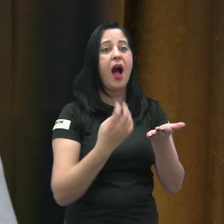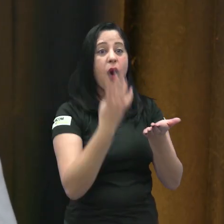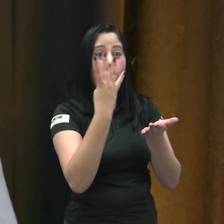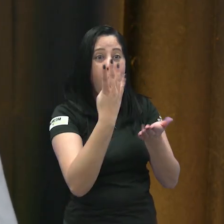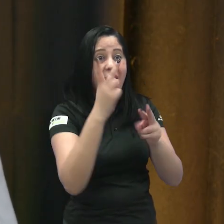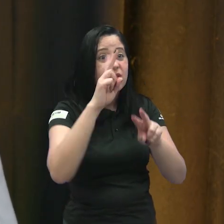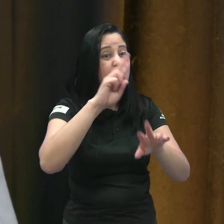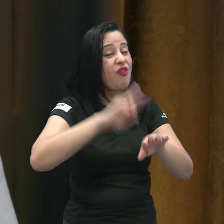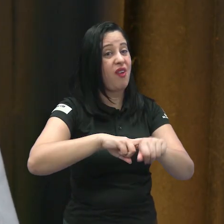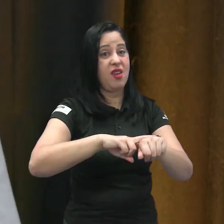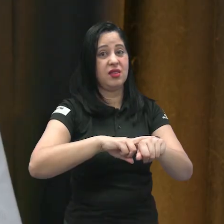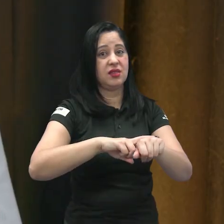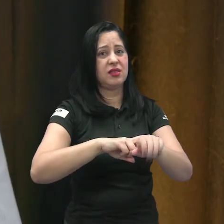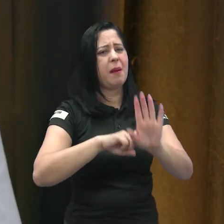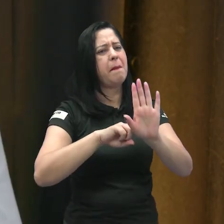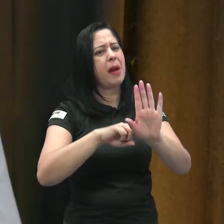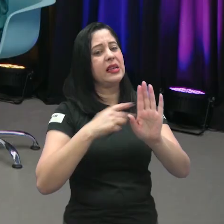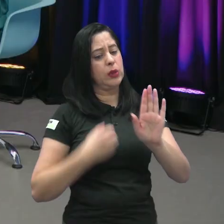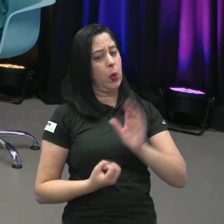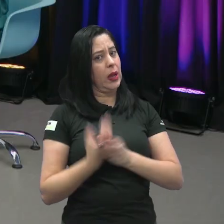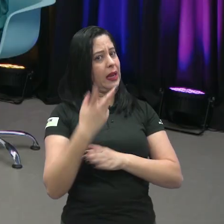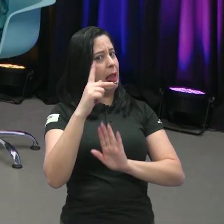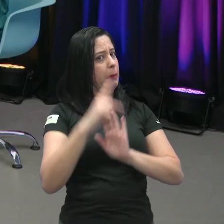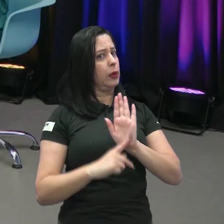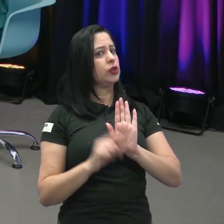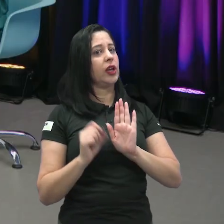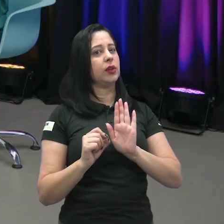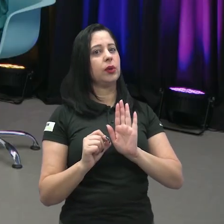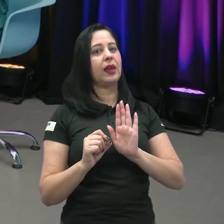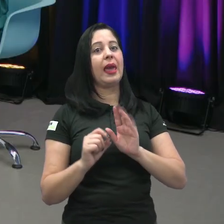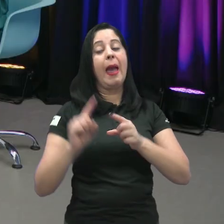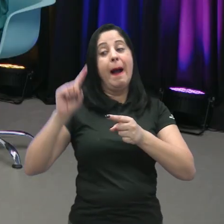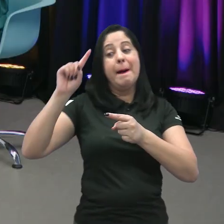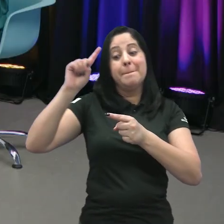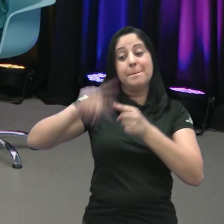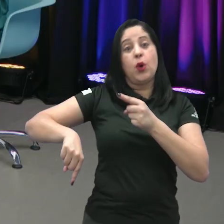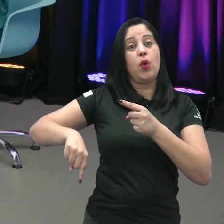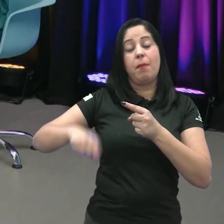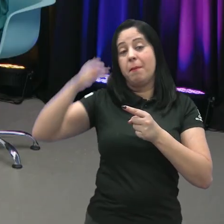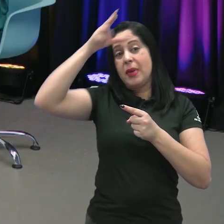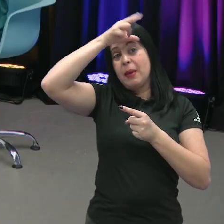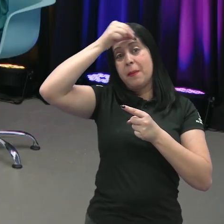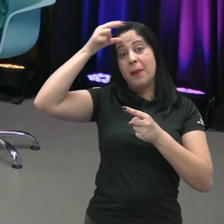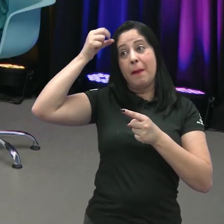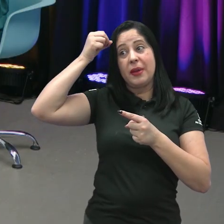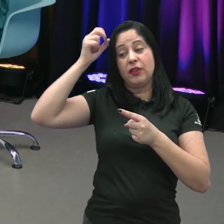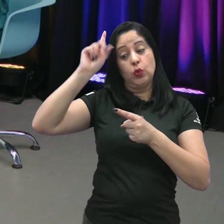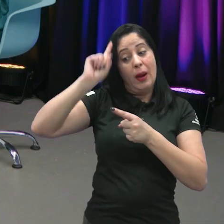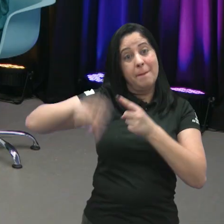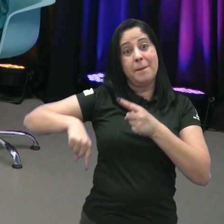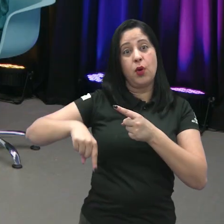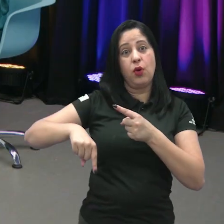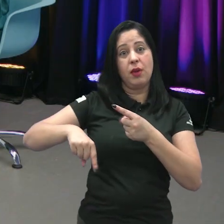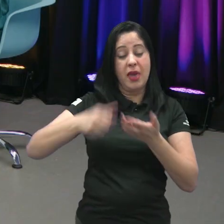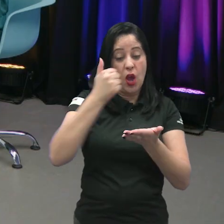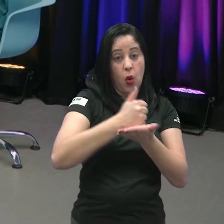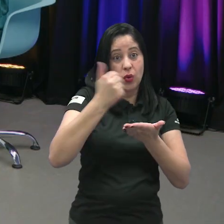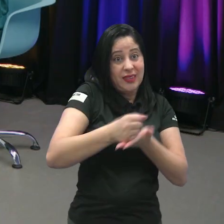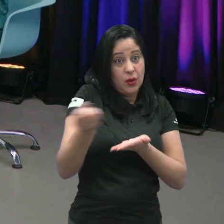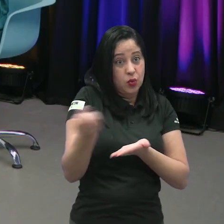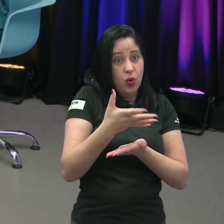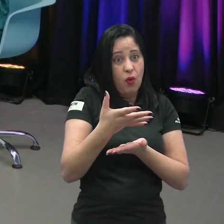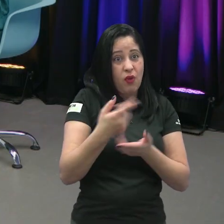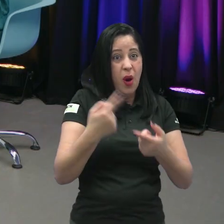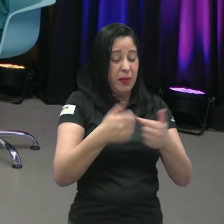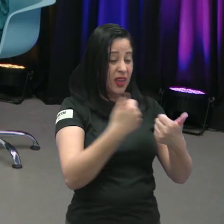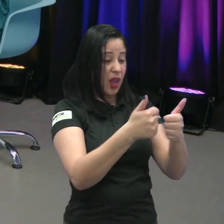4 renovações, e eu coloquei um projeto que não permitia mais a prefeitura fazer a renovação com o contrato,